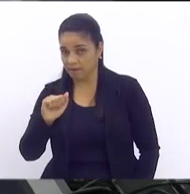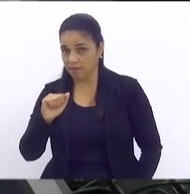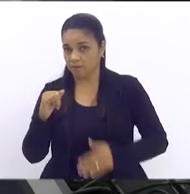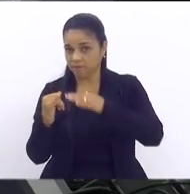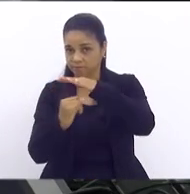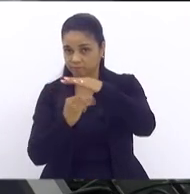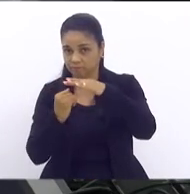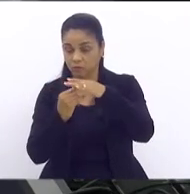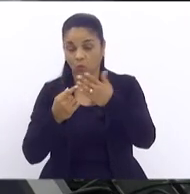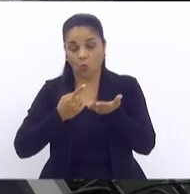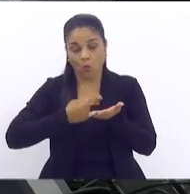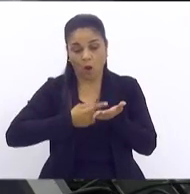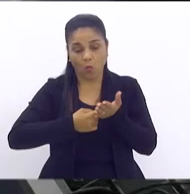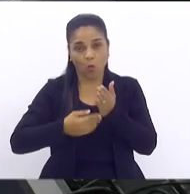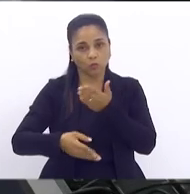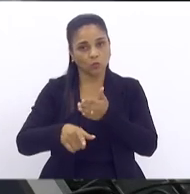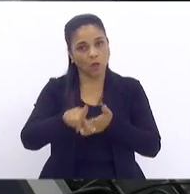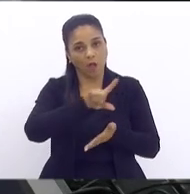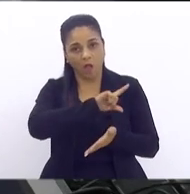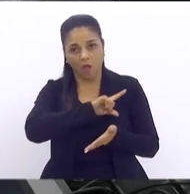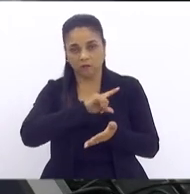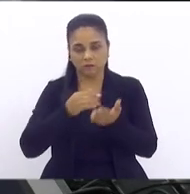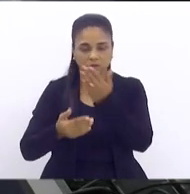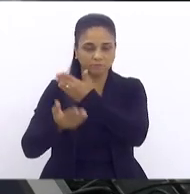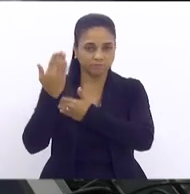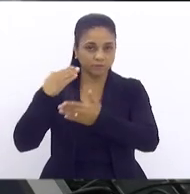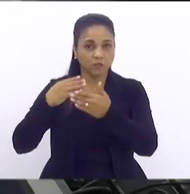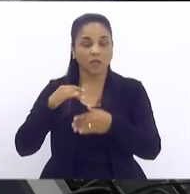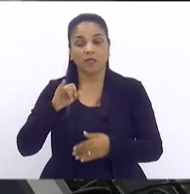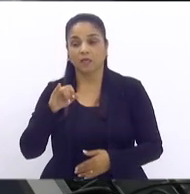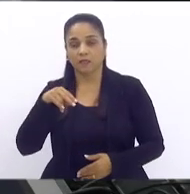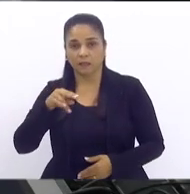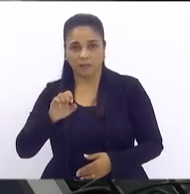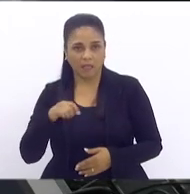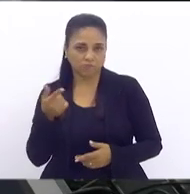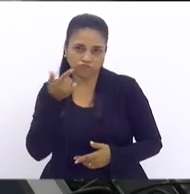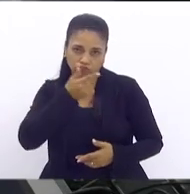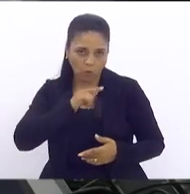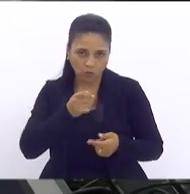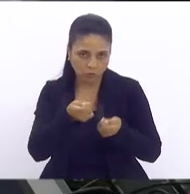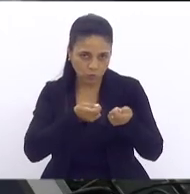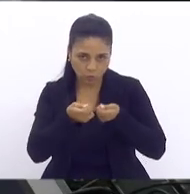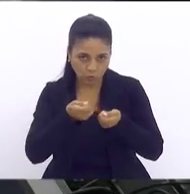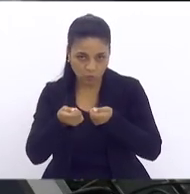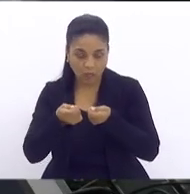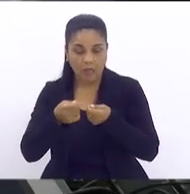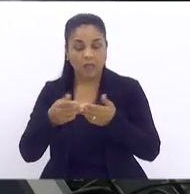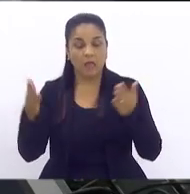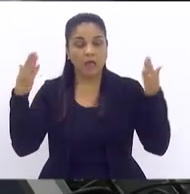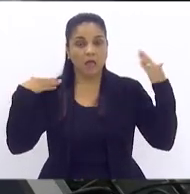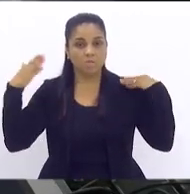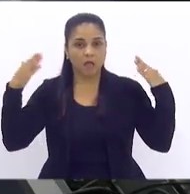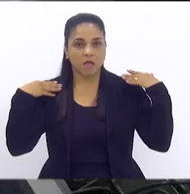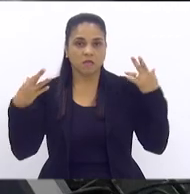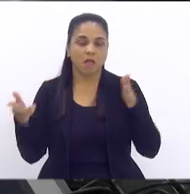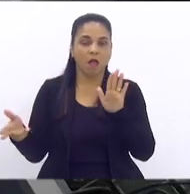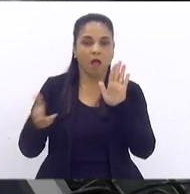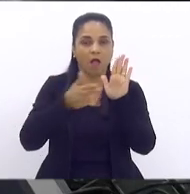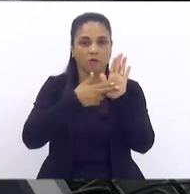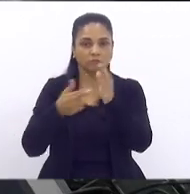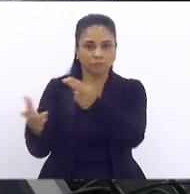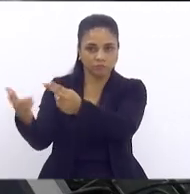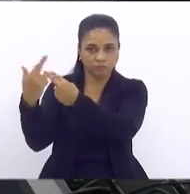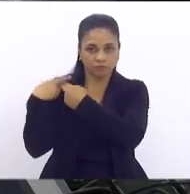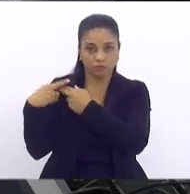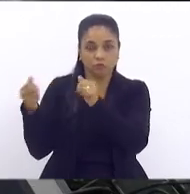que foi feito no passado. Depois voltou-se atrás, porque o INEA foi inoperante, aí a Marinha acabou assumindo a responsabilidade junto com a